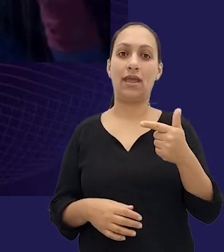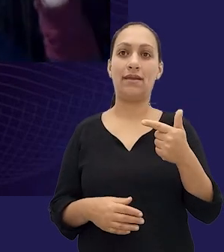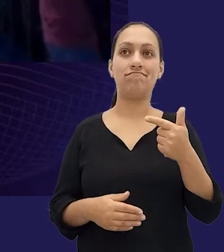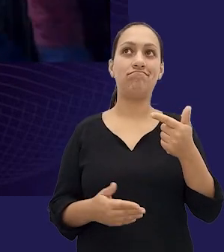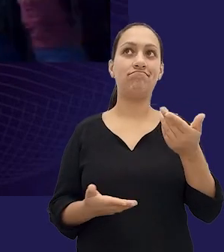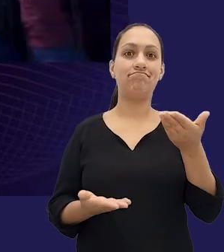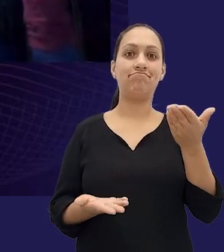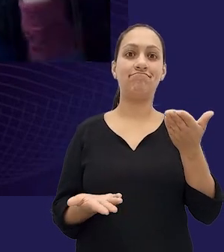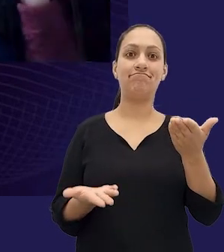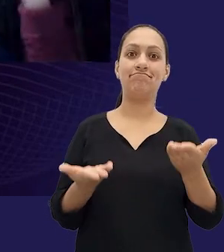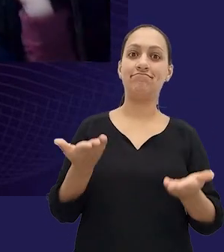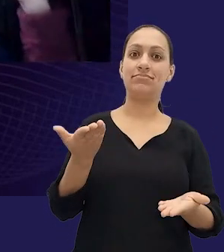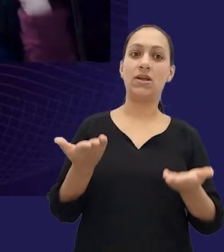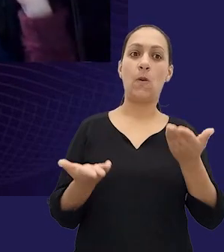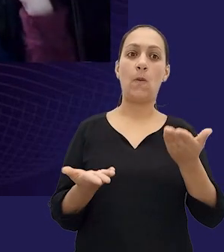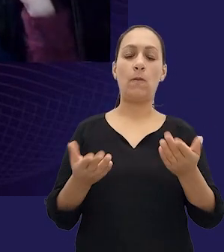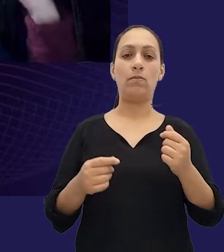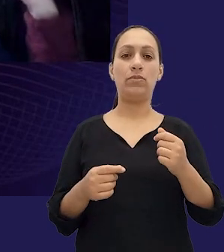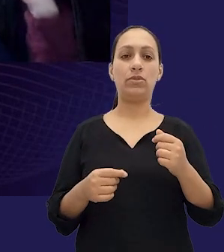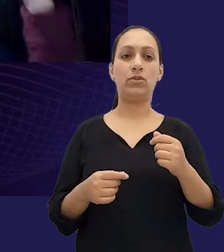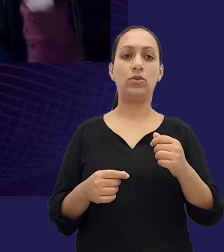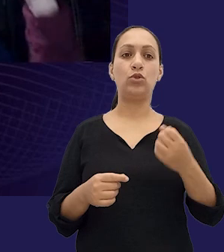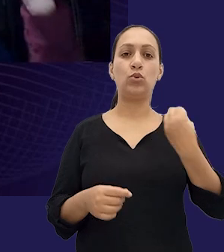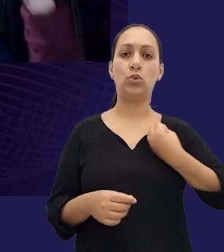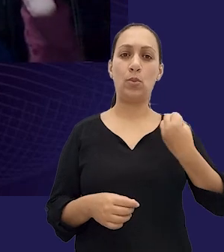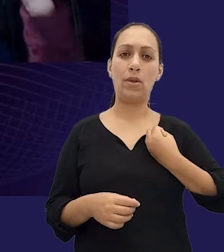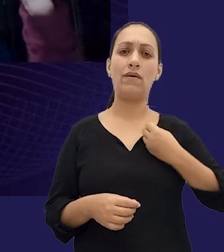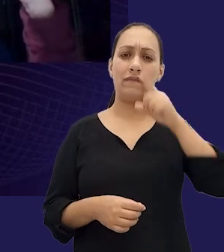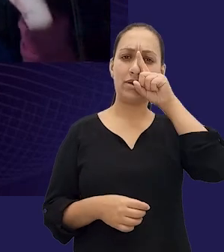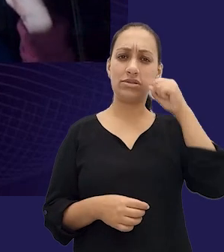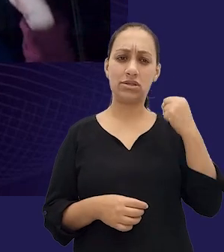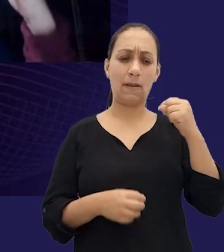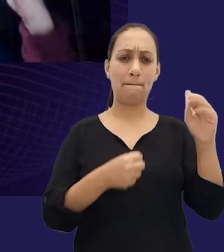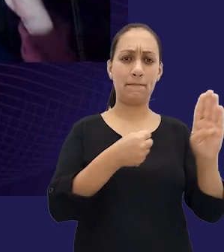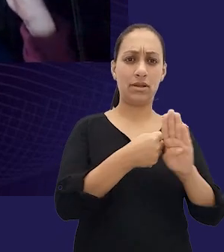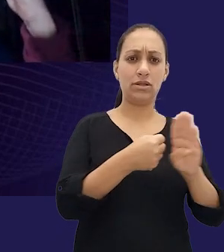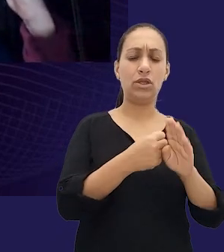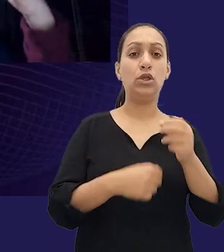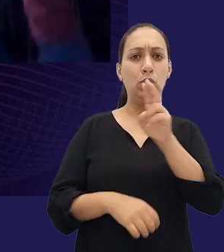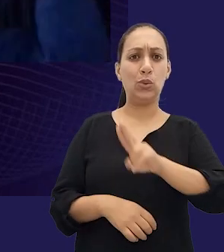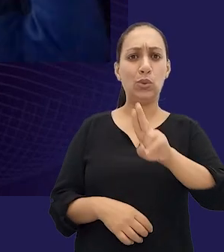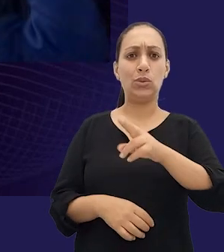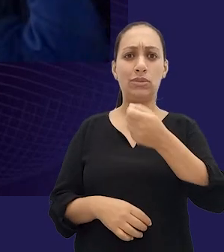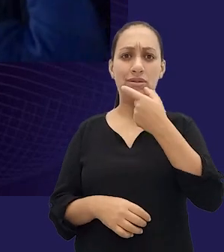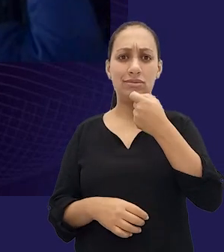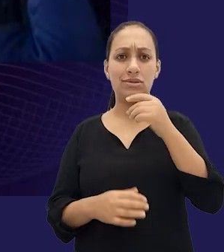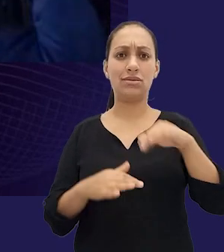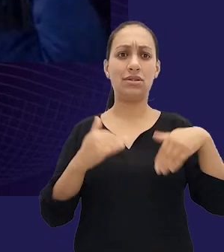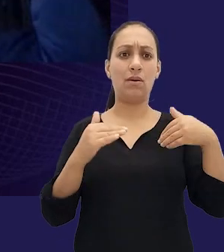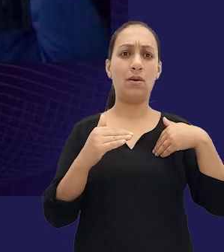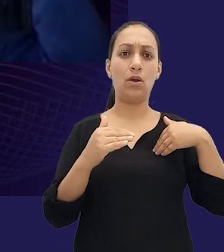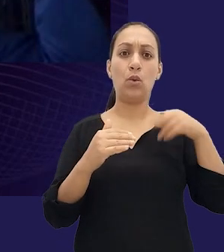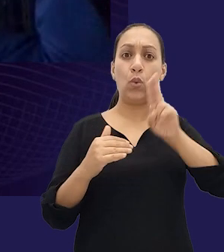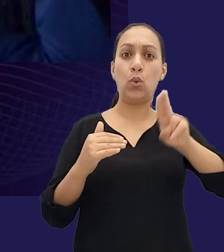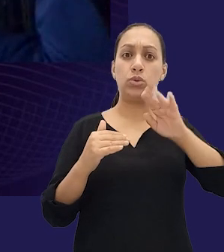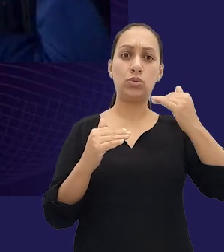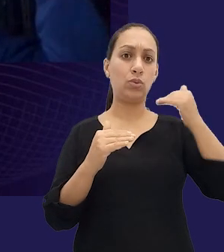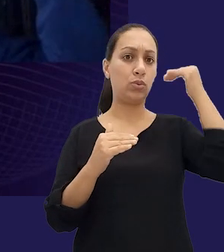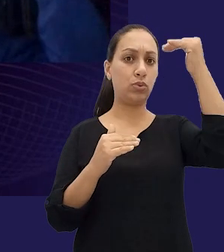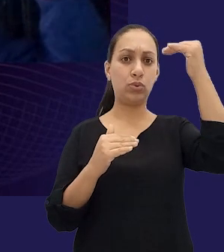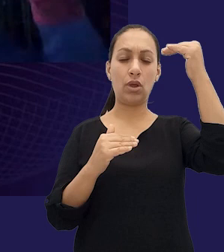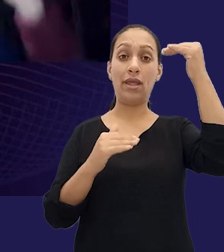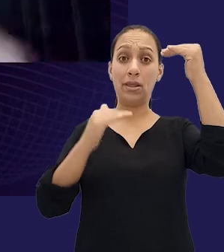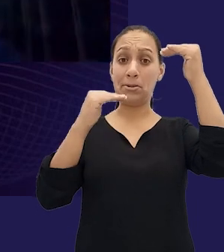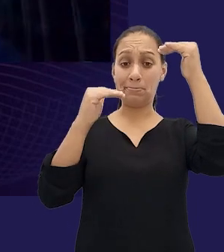equalização, né, entre real número de infecções bacterianas e o uso de antimicrobiano. O que a gente tem é muito uso de antimicrobiano e um